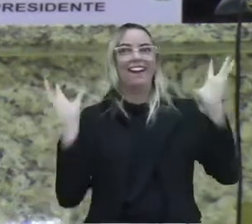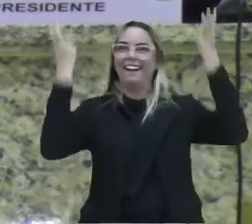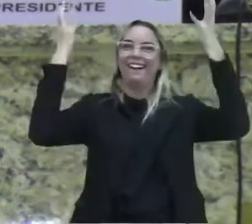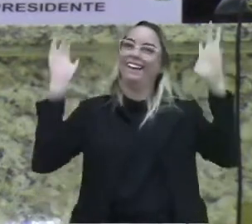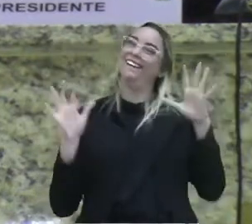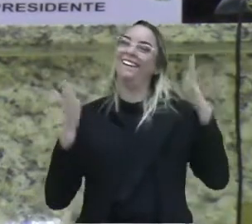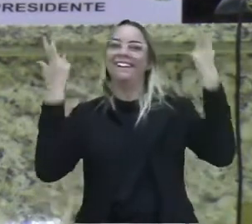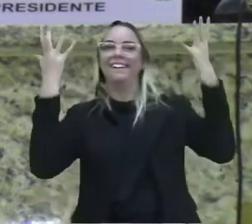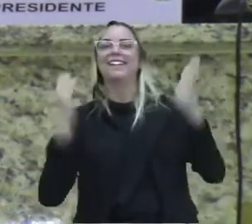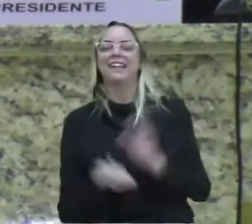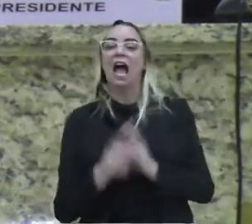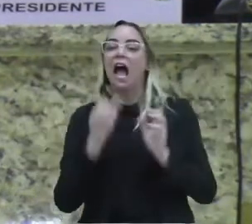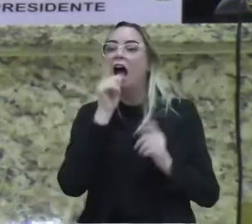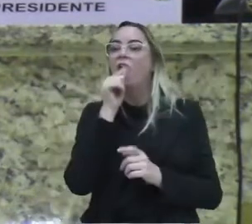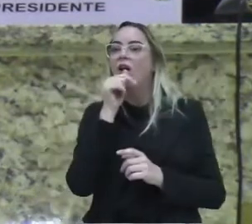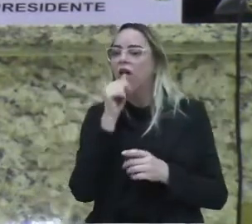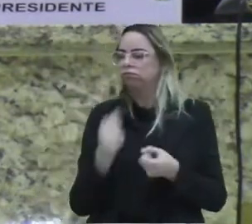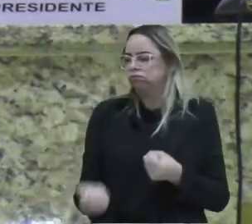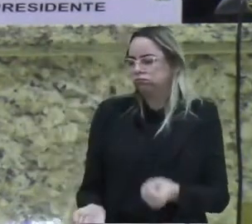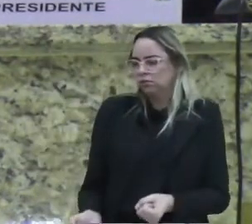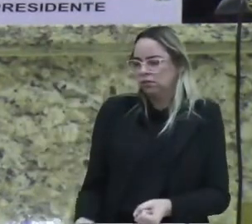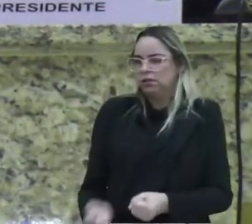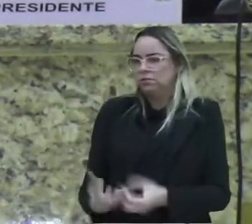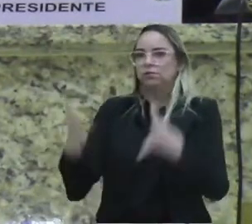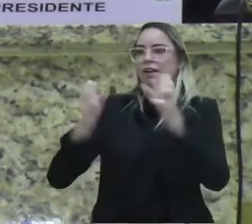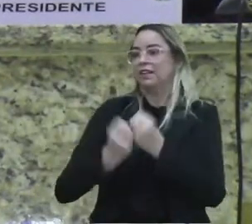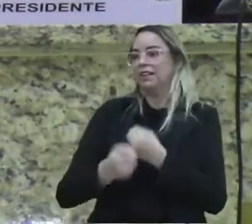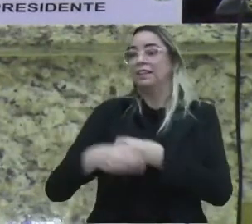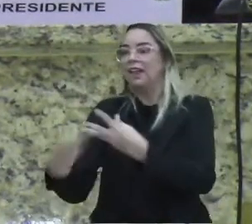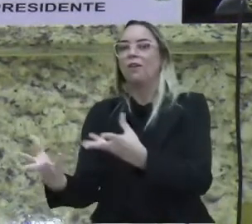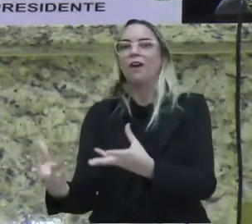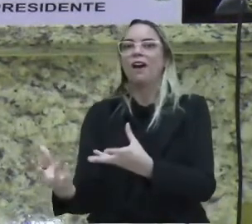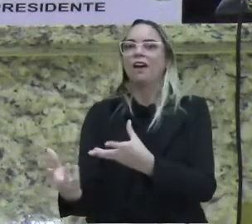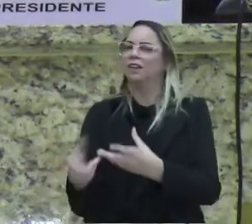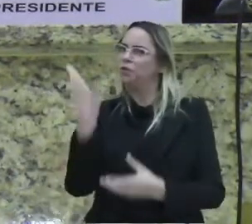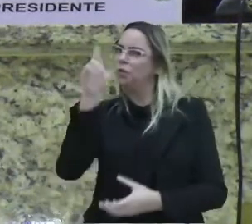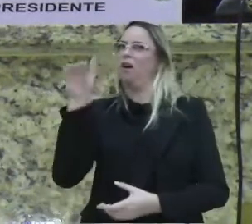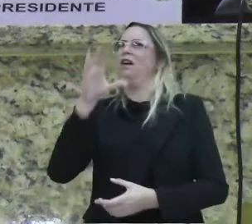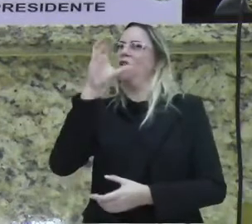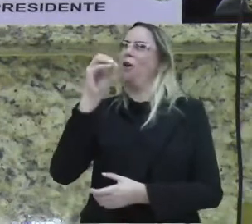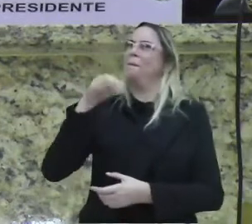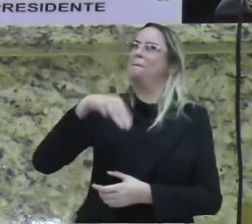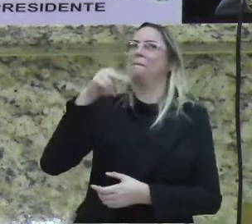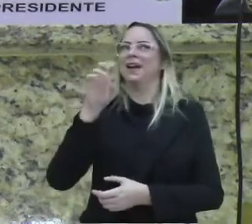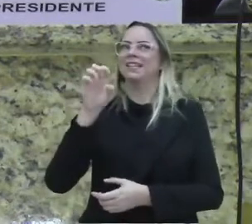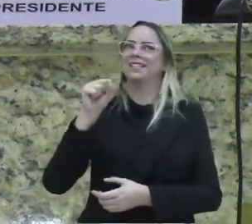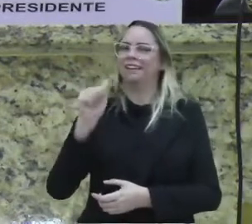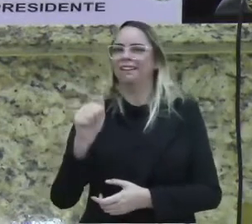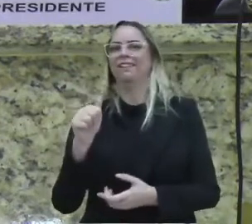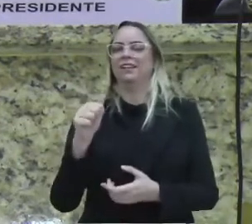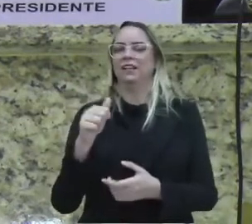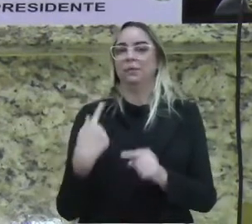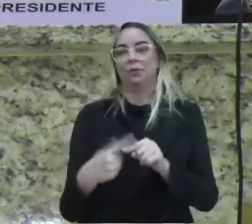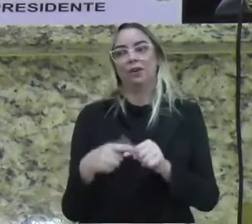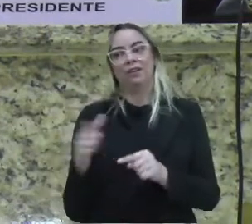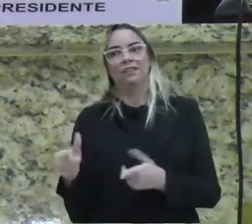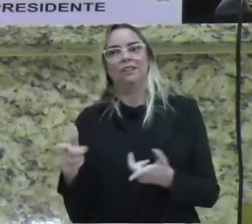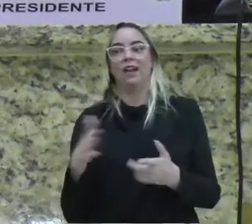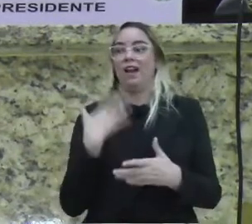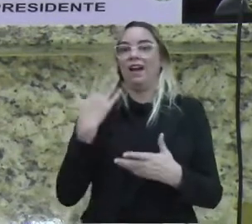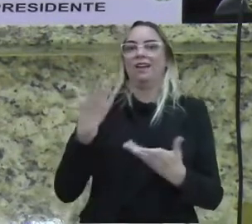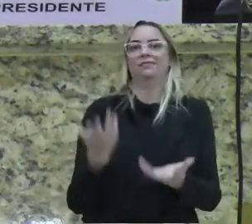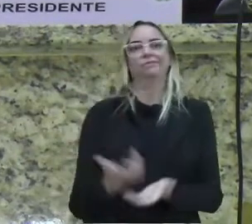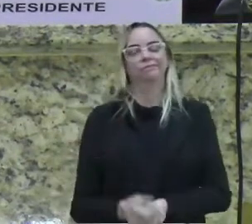foi colocado água num lugar que nunca teve compesa na vida, porque a alegria foi imensa de parar de estar carregando de